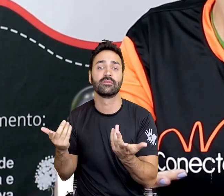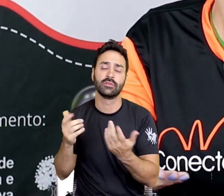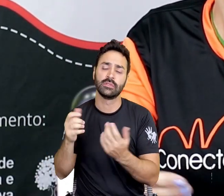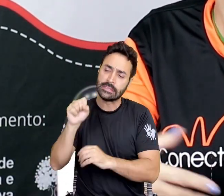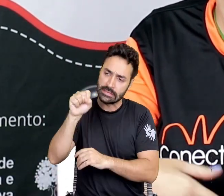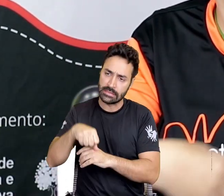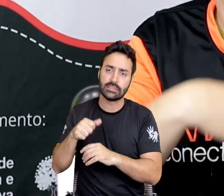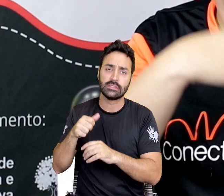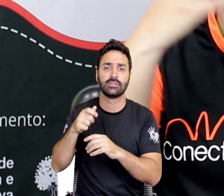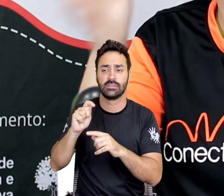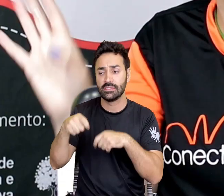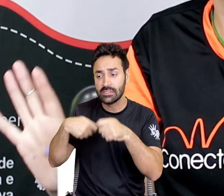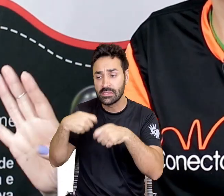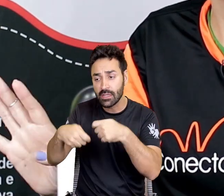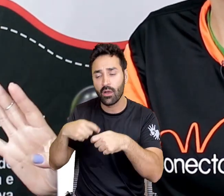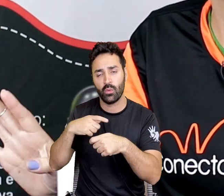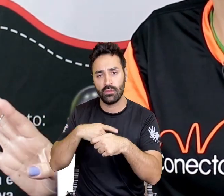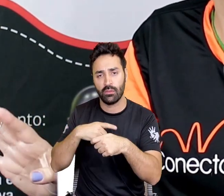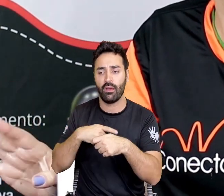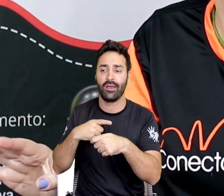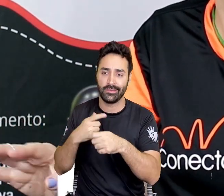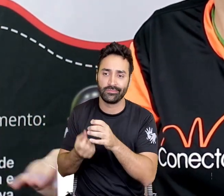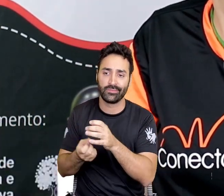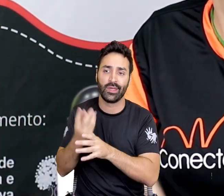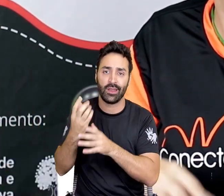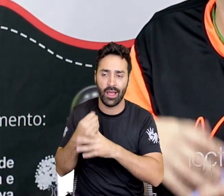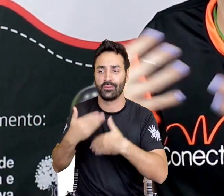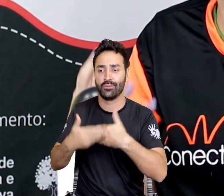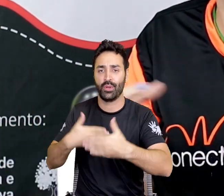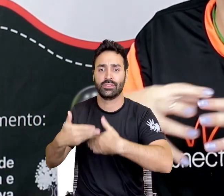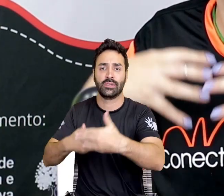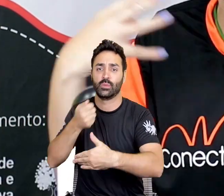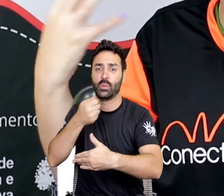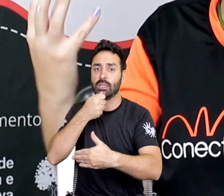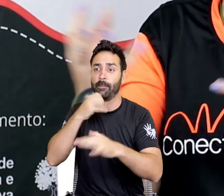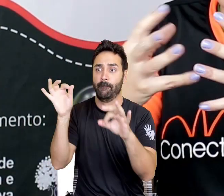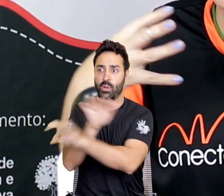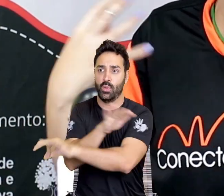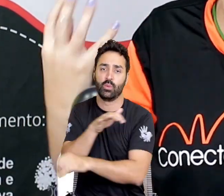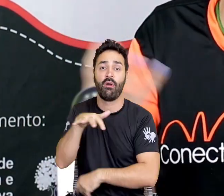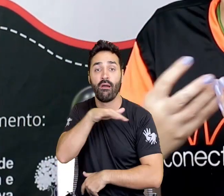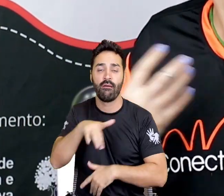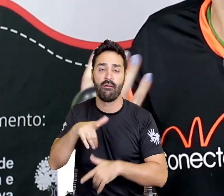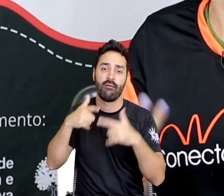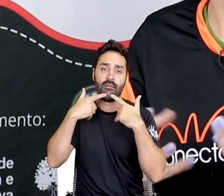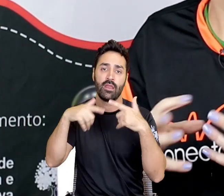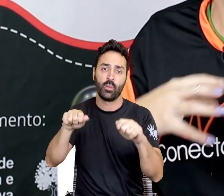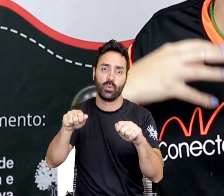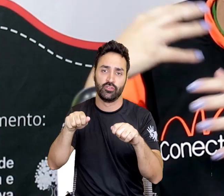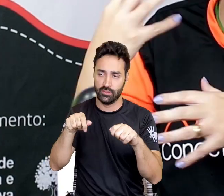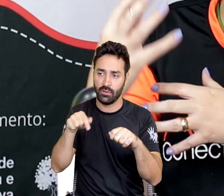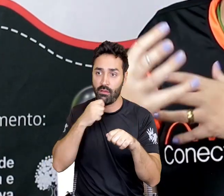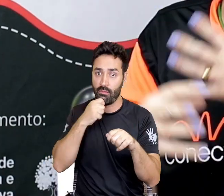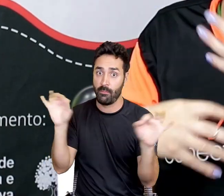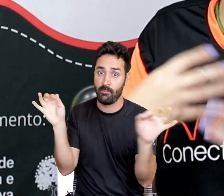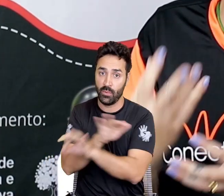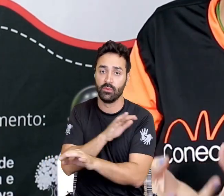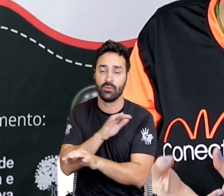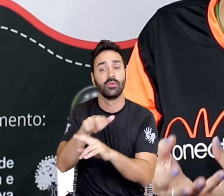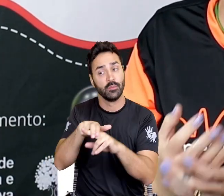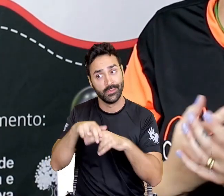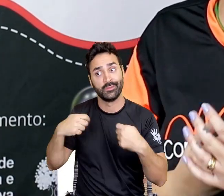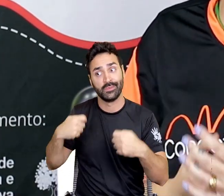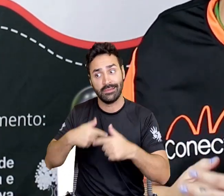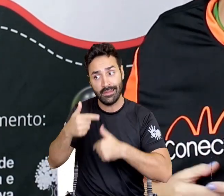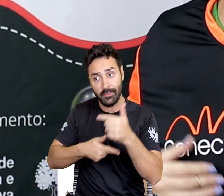processo, né? Esse é outro campo de estudo da linguística e que é necessário ter esse acompanhamento, ter esse engajamento.